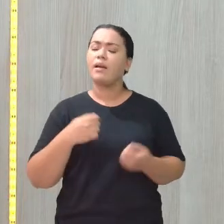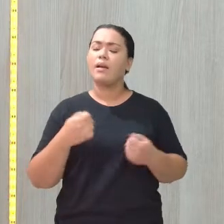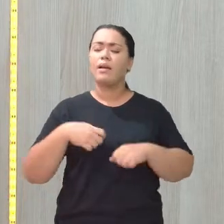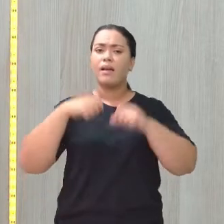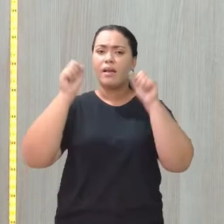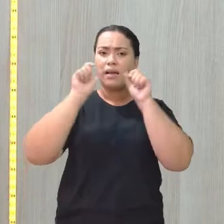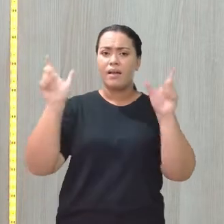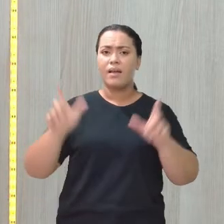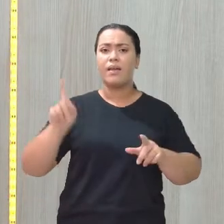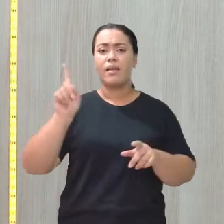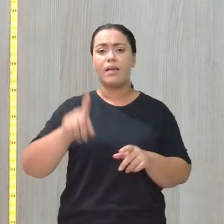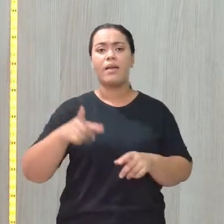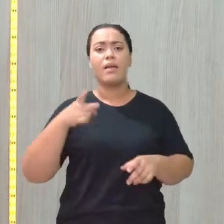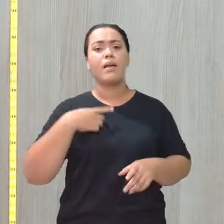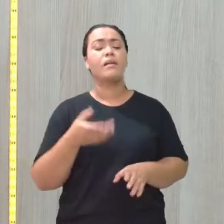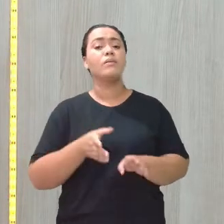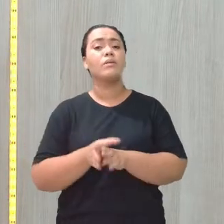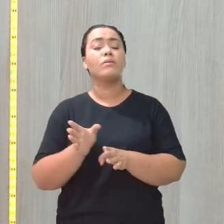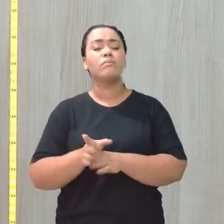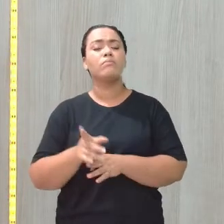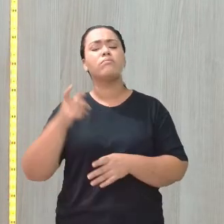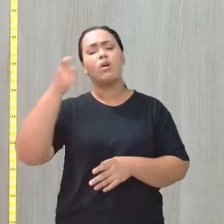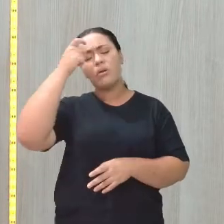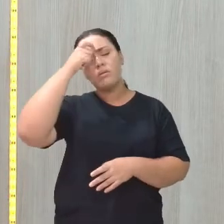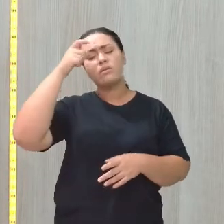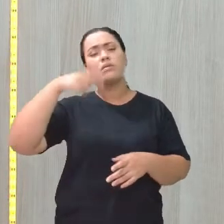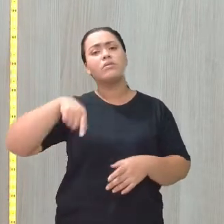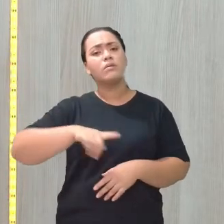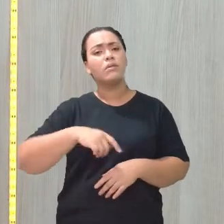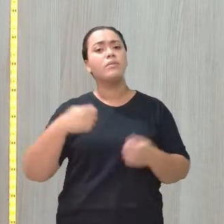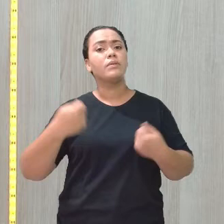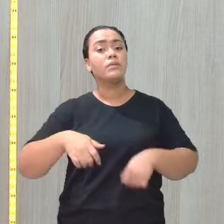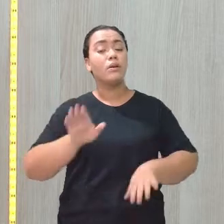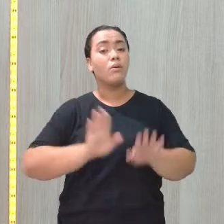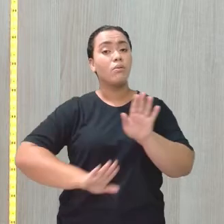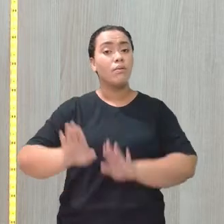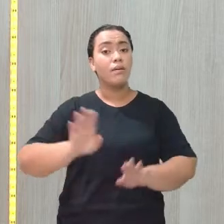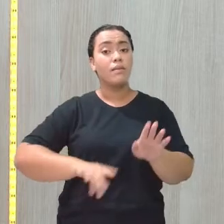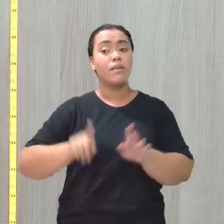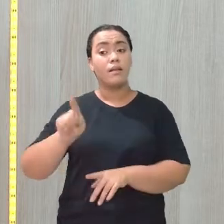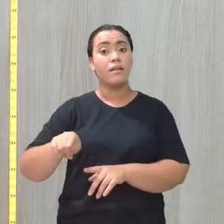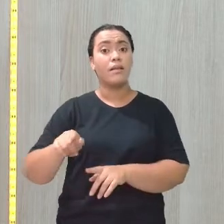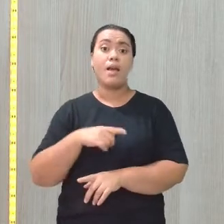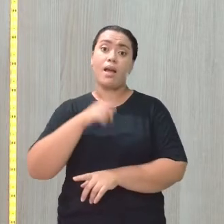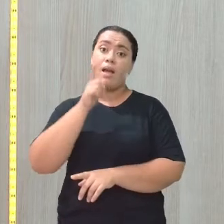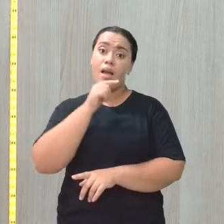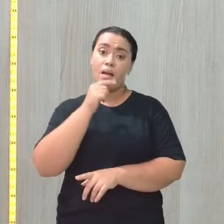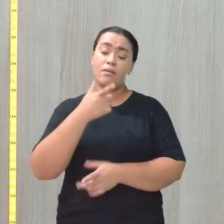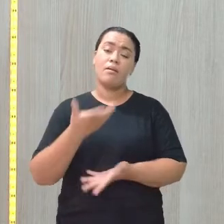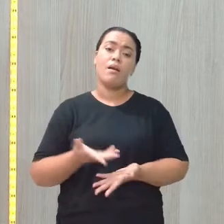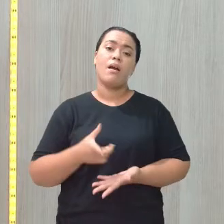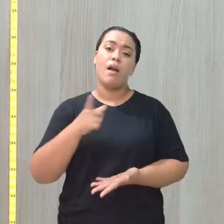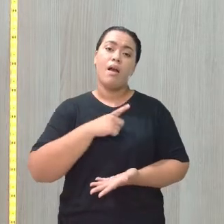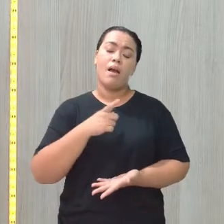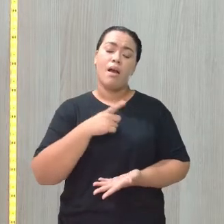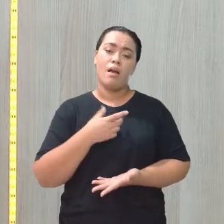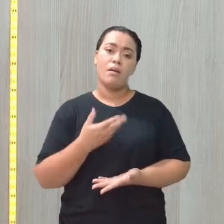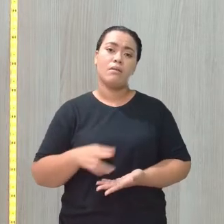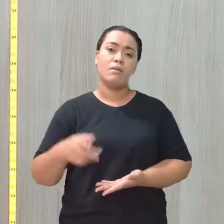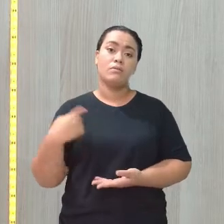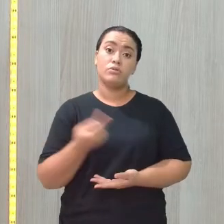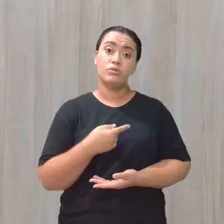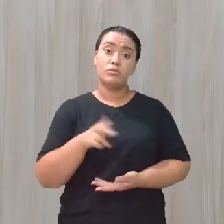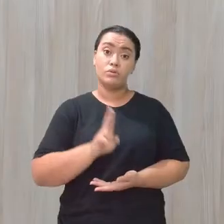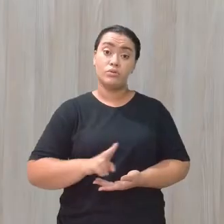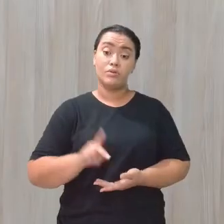essa conscientização realmente do cuidado que devemos ter com esse bem precioso que está disponível aí para a nossa utilização. E